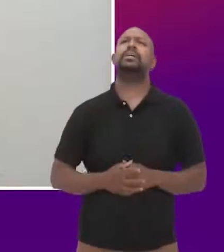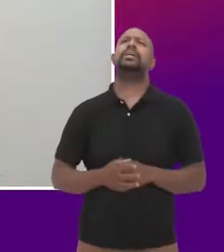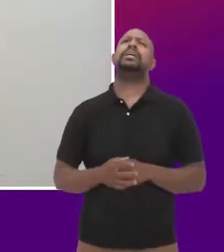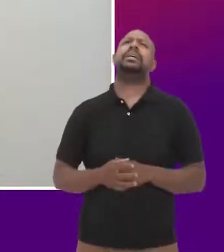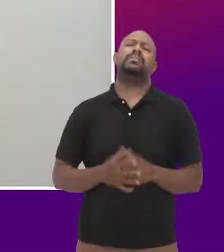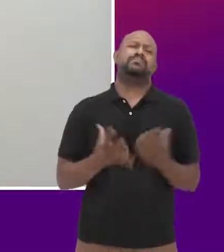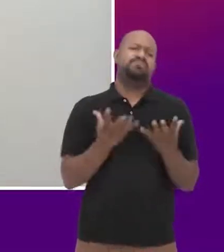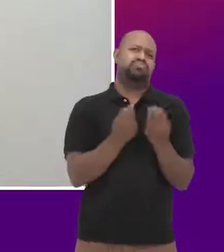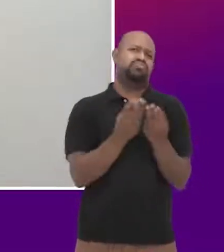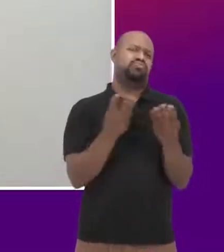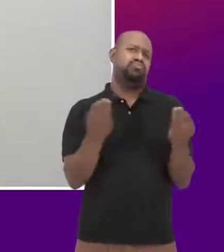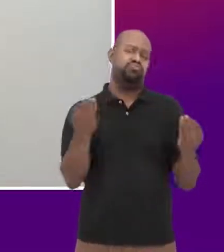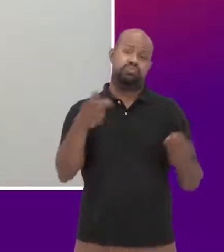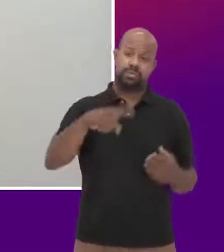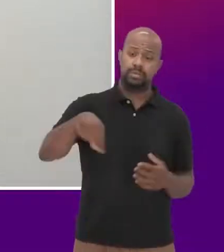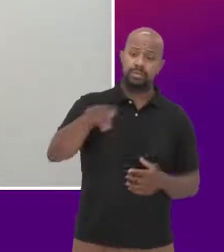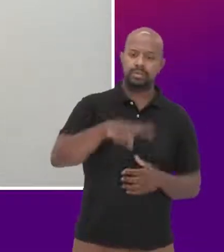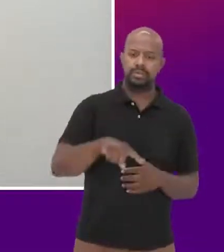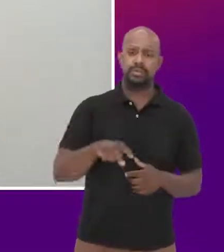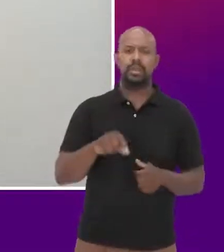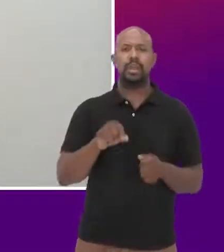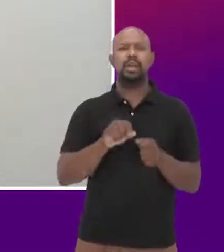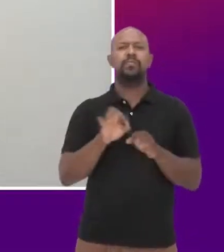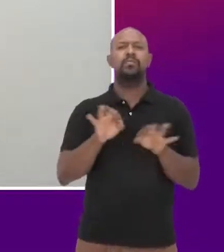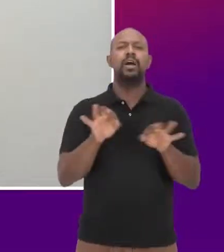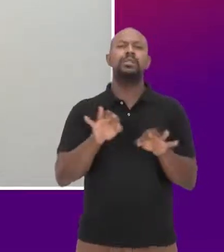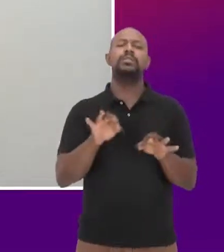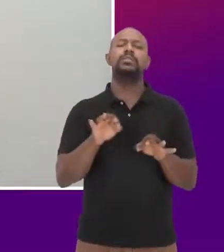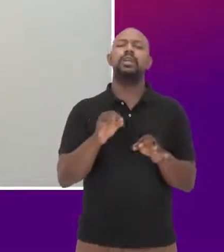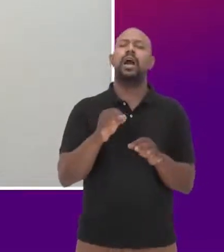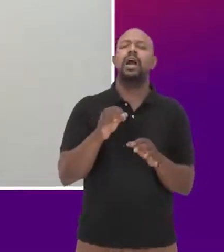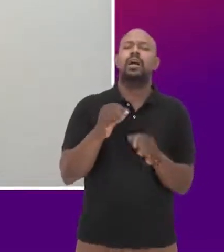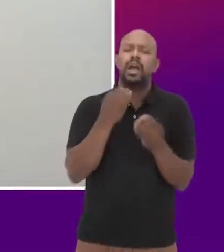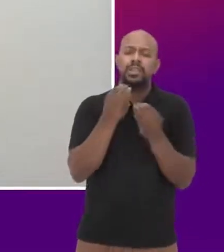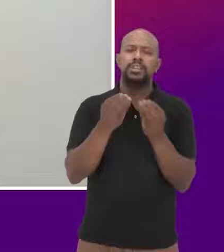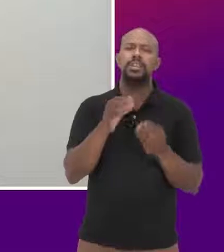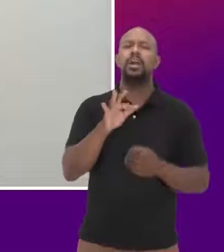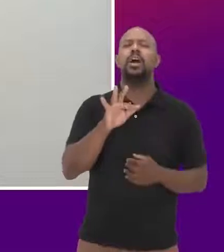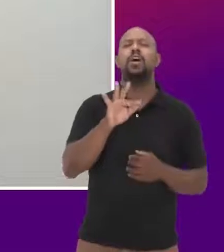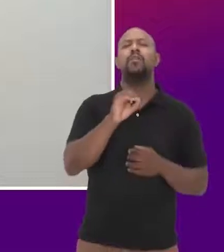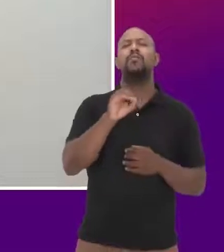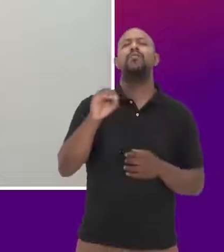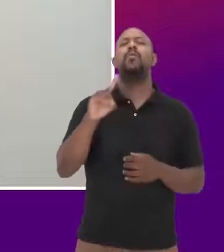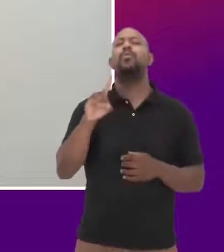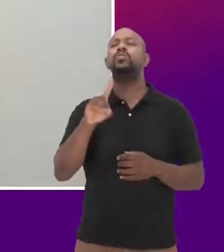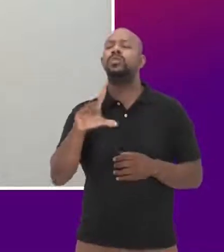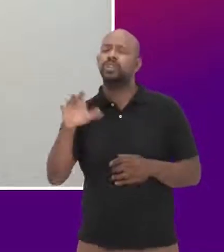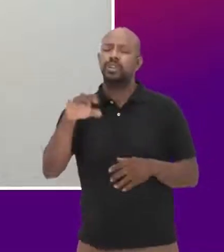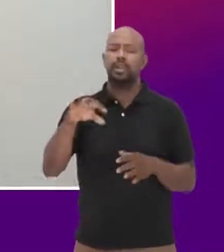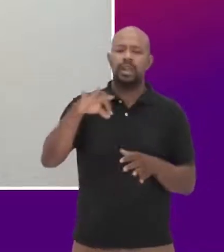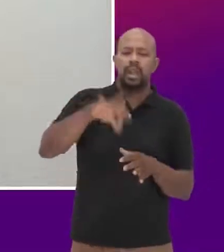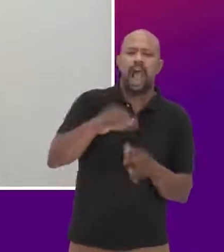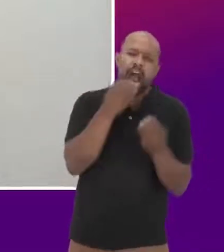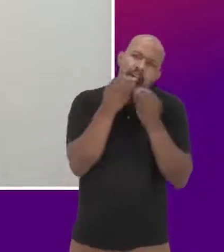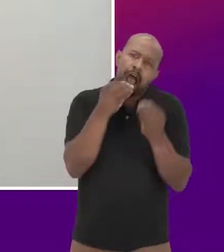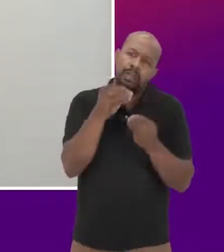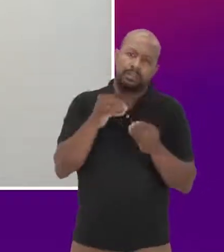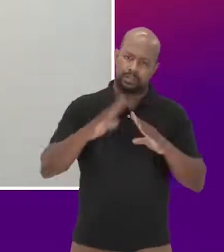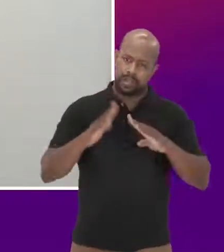muitos faziam um fondue nas suas casas para mostrar as fotos para os amigos.